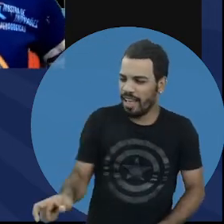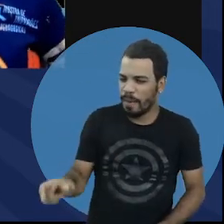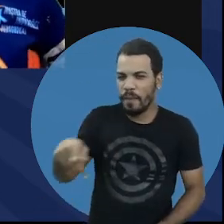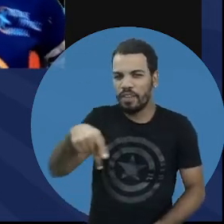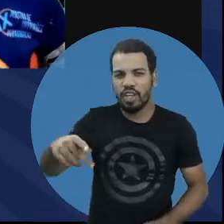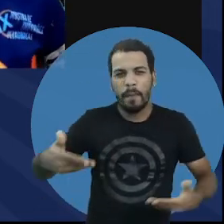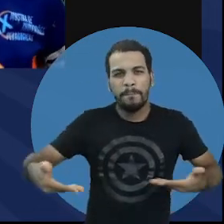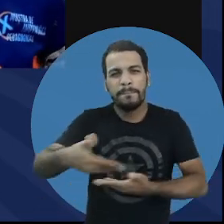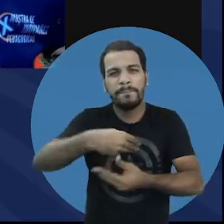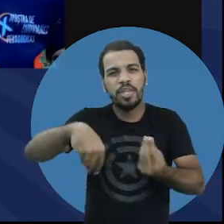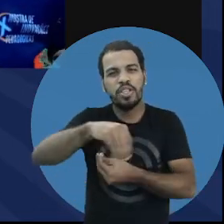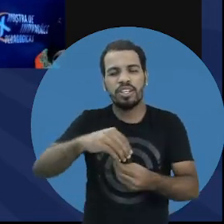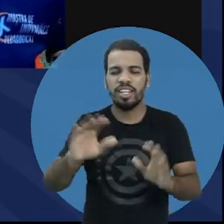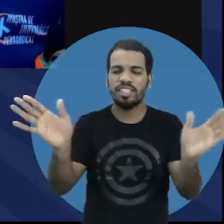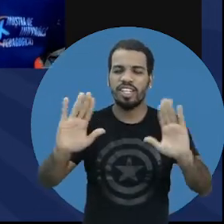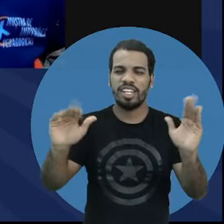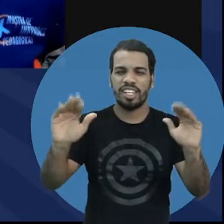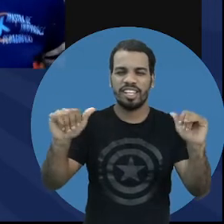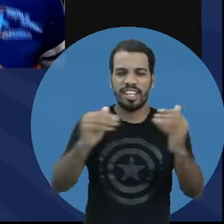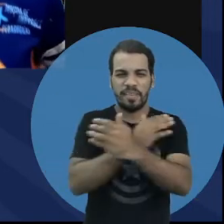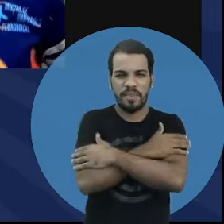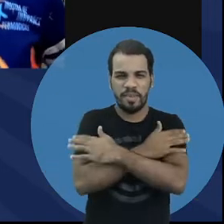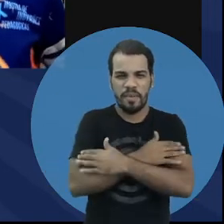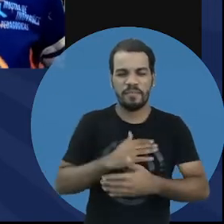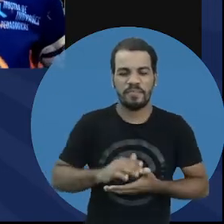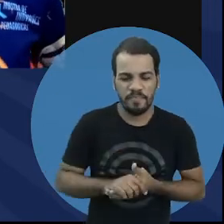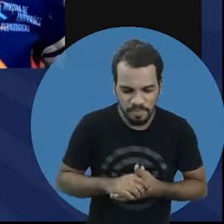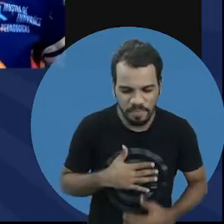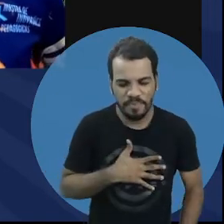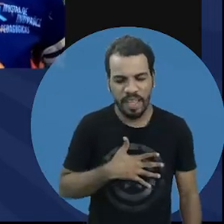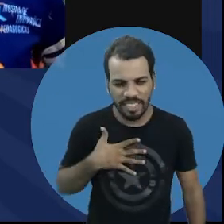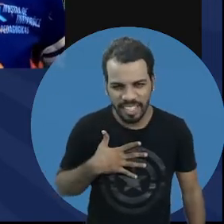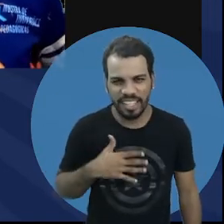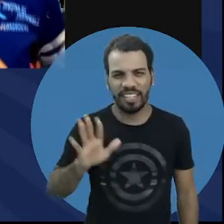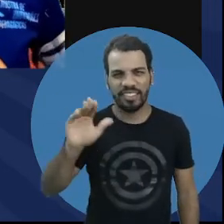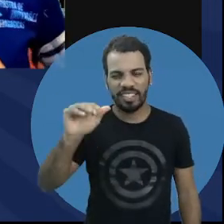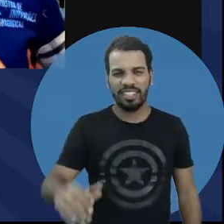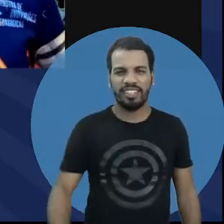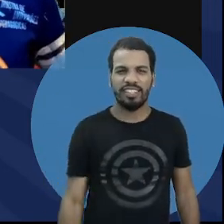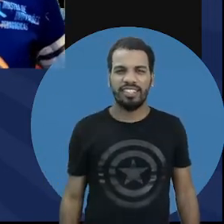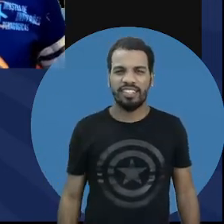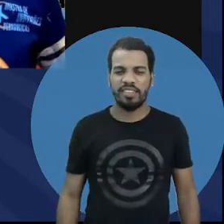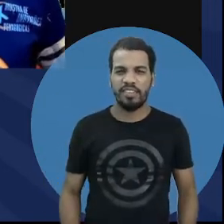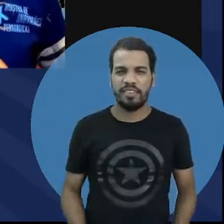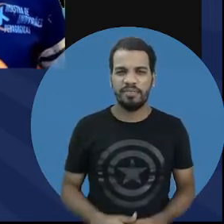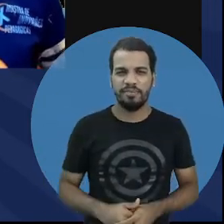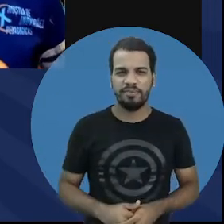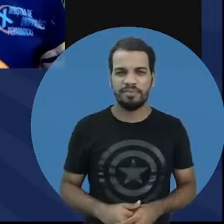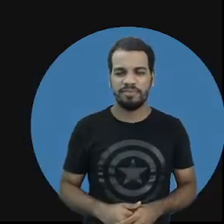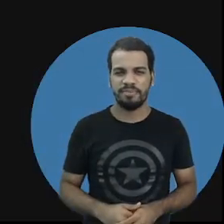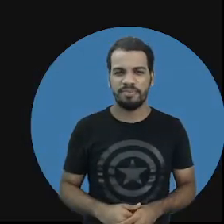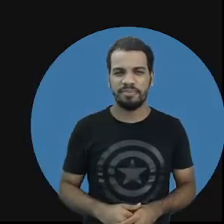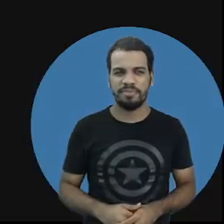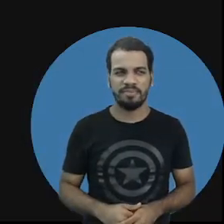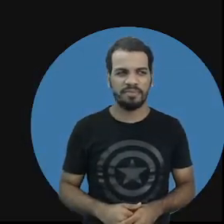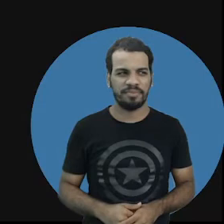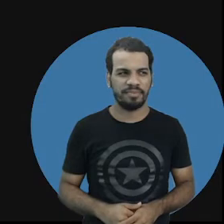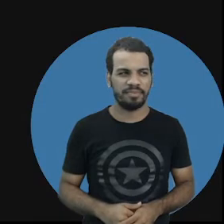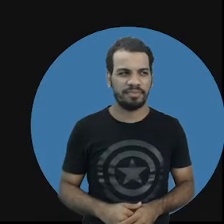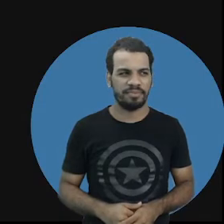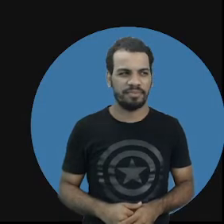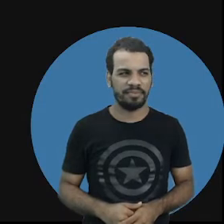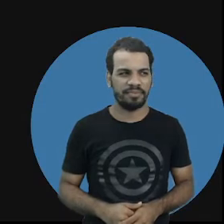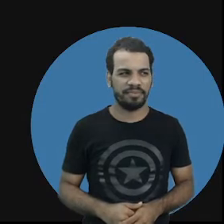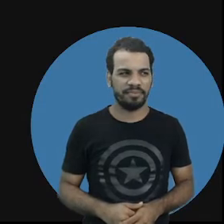pessoal. Grande abraço, até a próxima aí. Foi um prazer. Valeu. Obrigado. Tchau, tchau. Valeu. E aí,